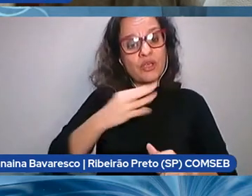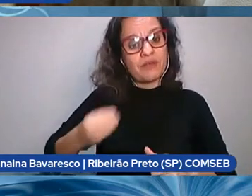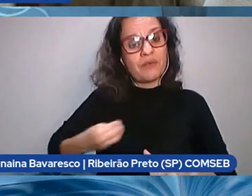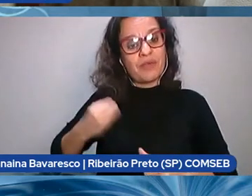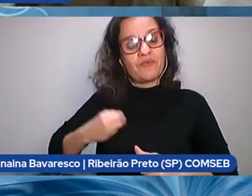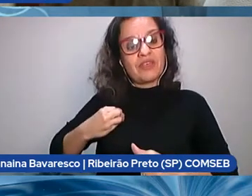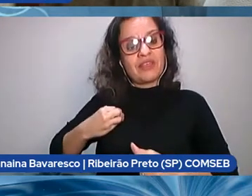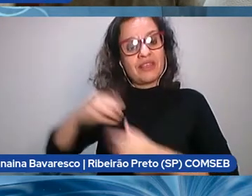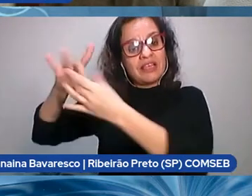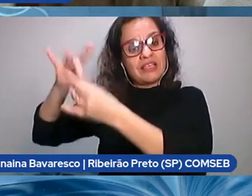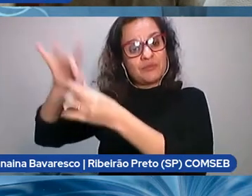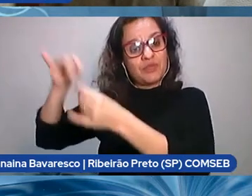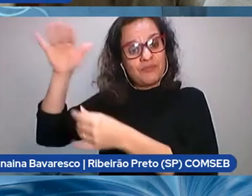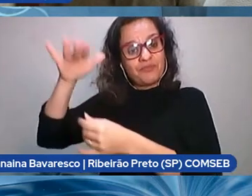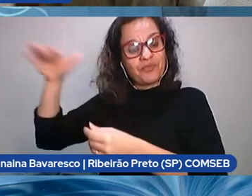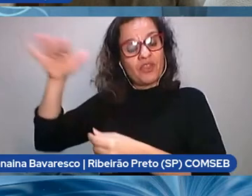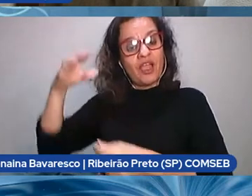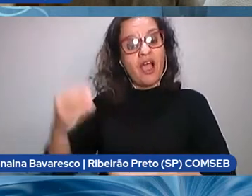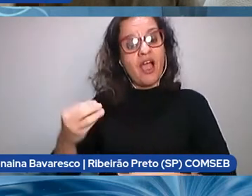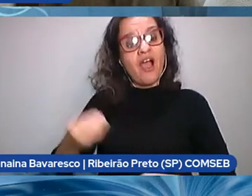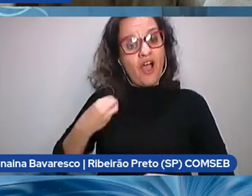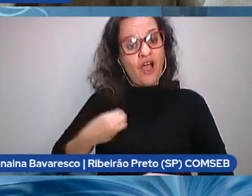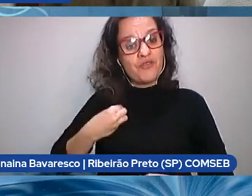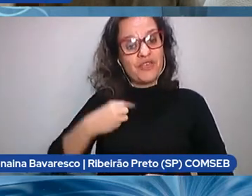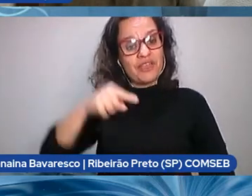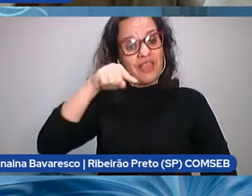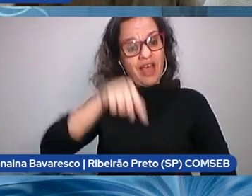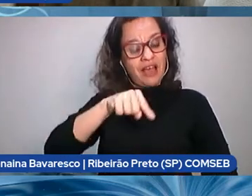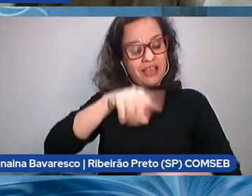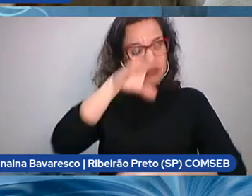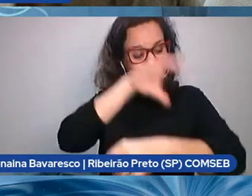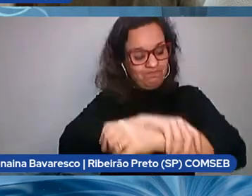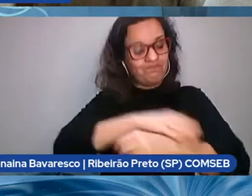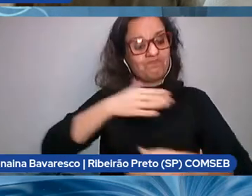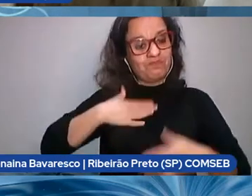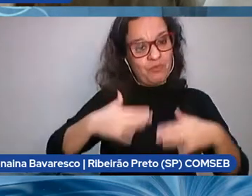fases, a vida encarnada e a vida desencarnada.